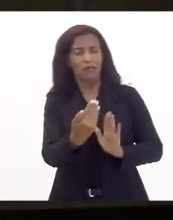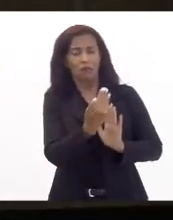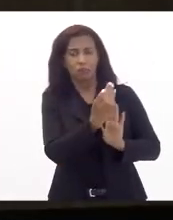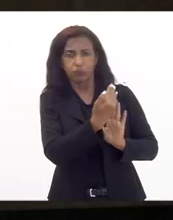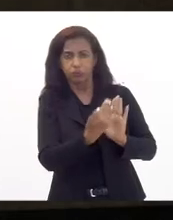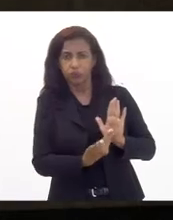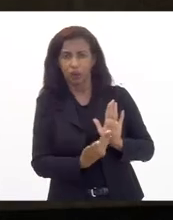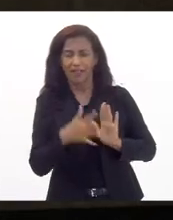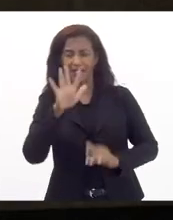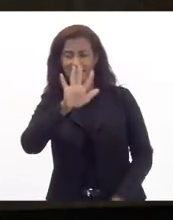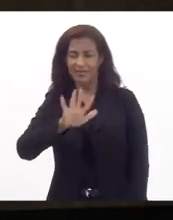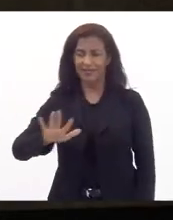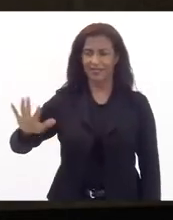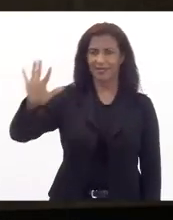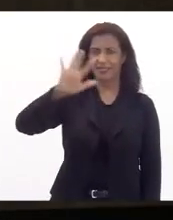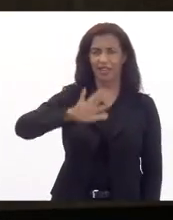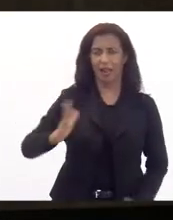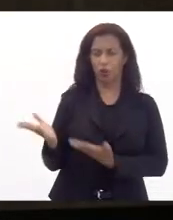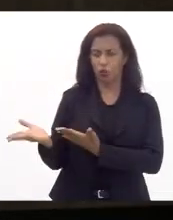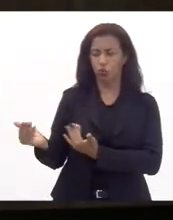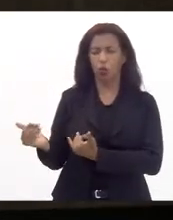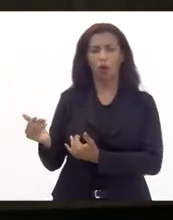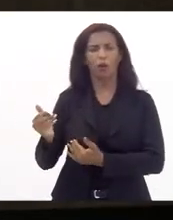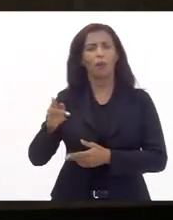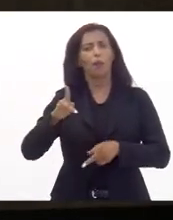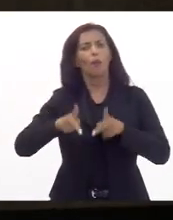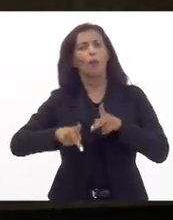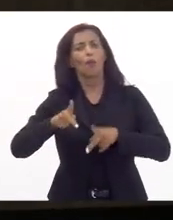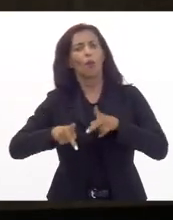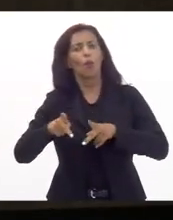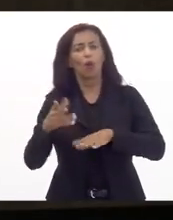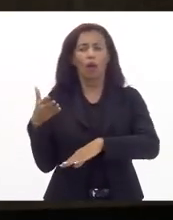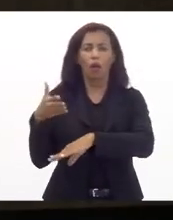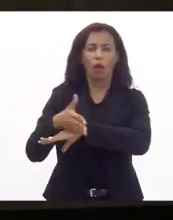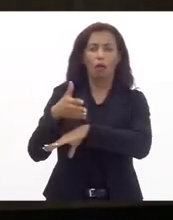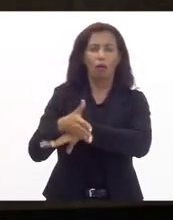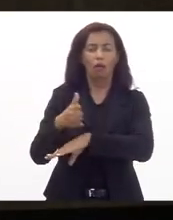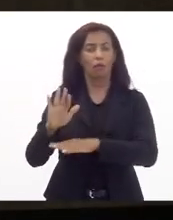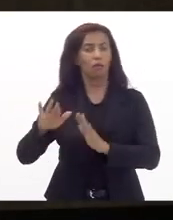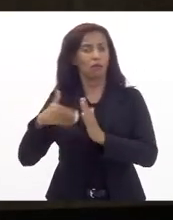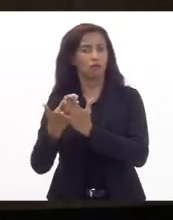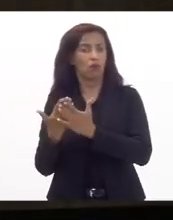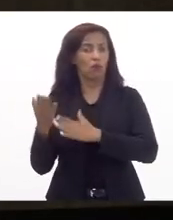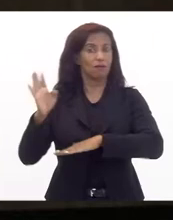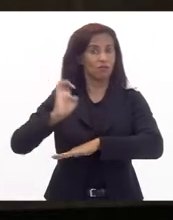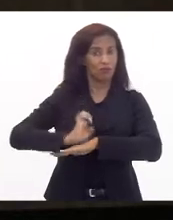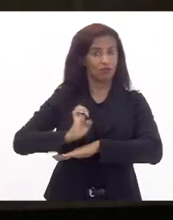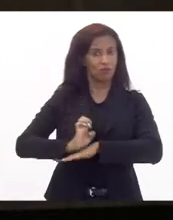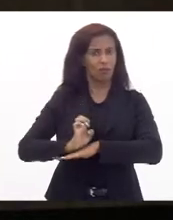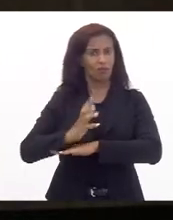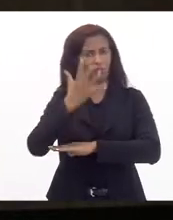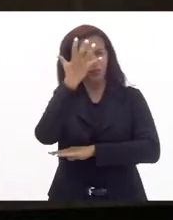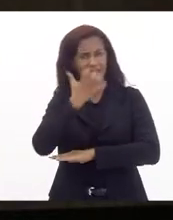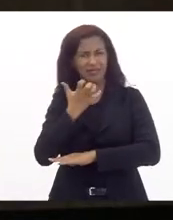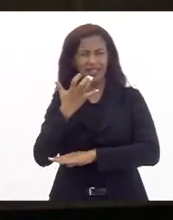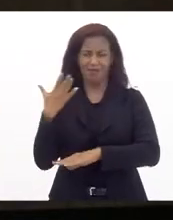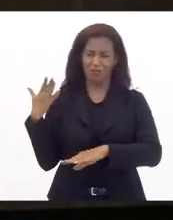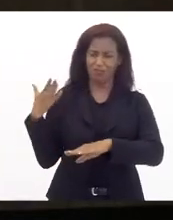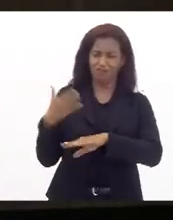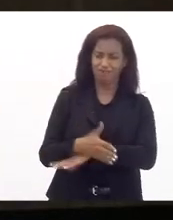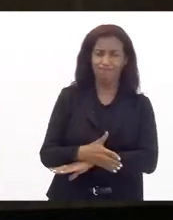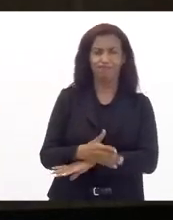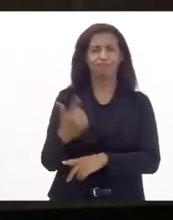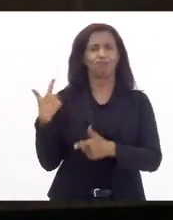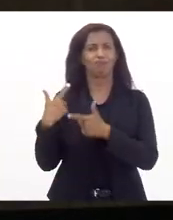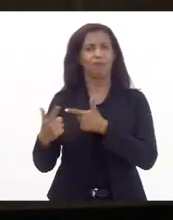nesse cenário como a juventude popular do Rio de Janeiro que a quem frequenta as nossas escolas estaduais seriamente afetada